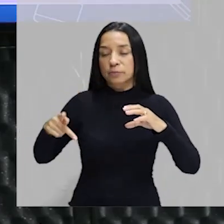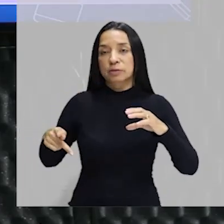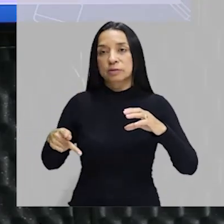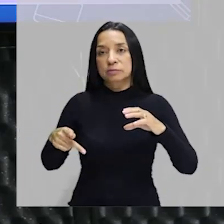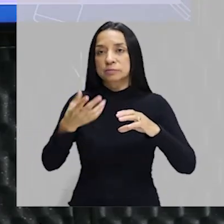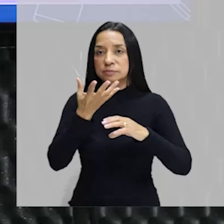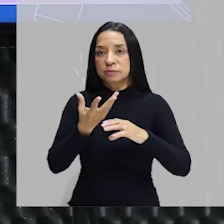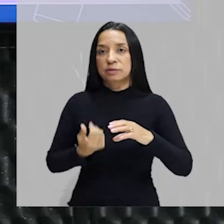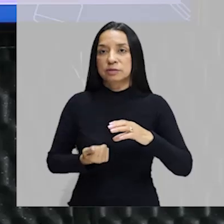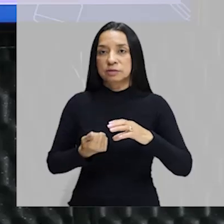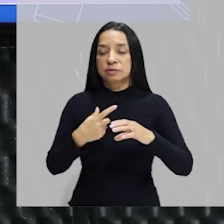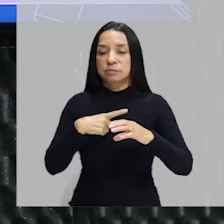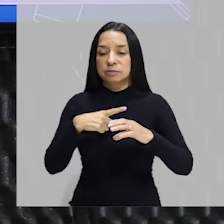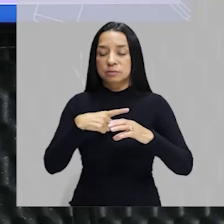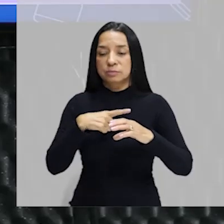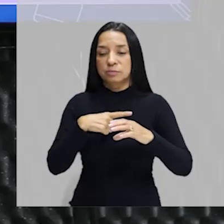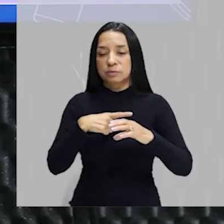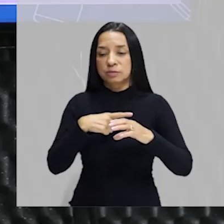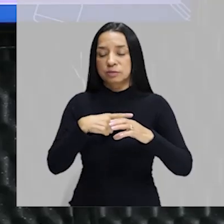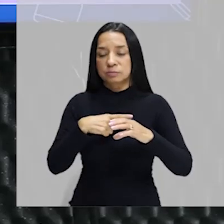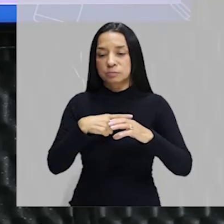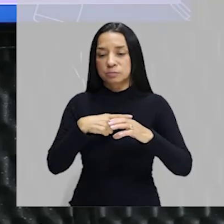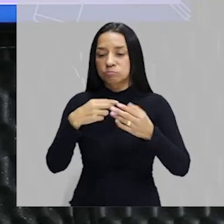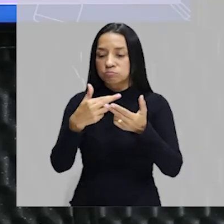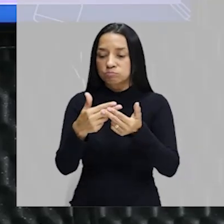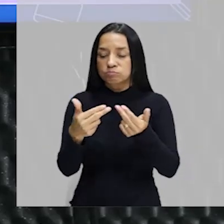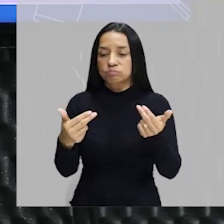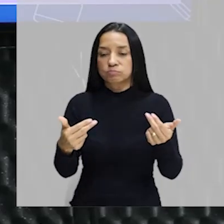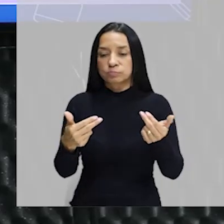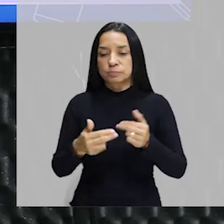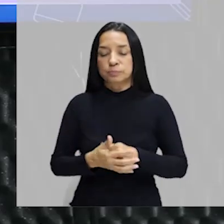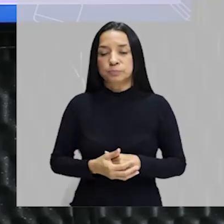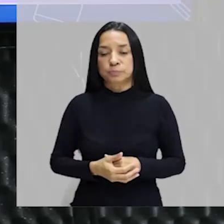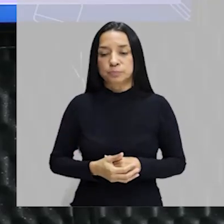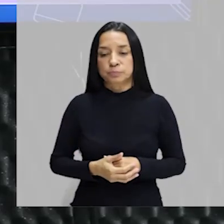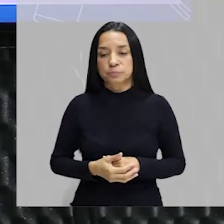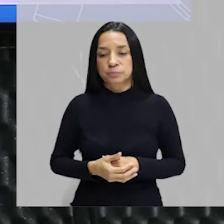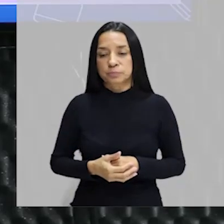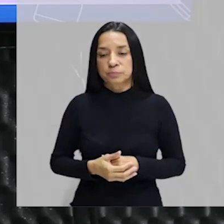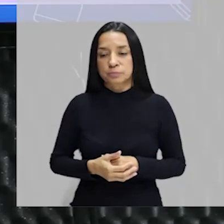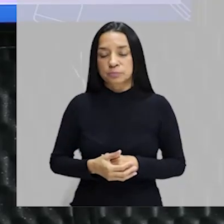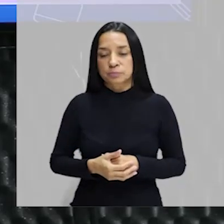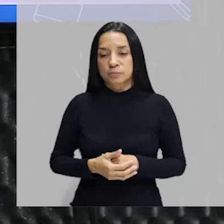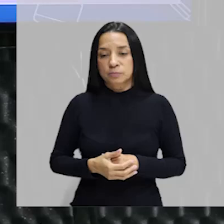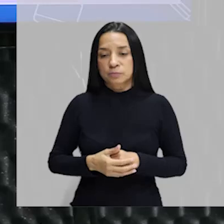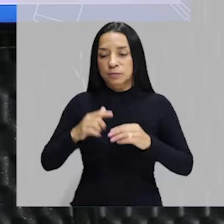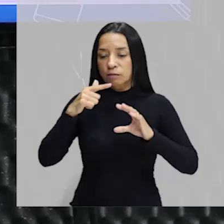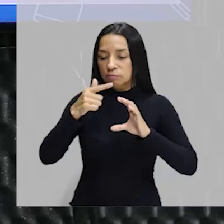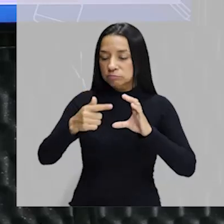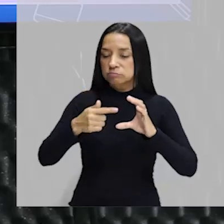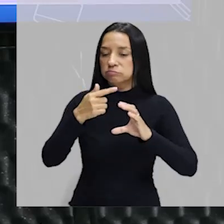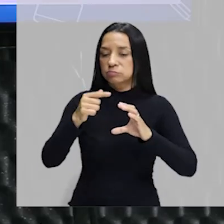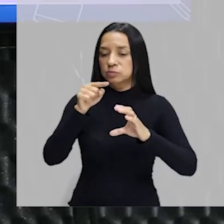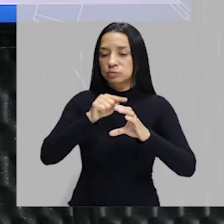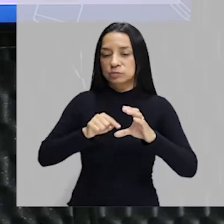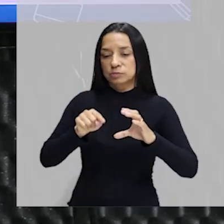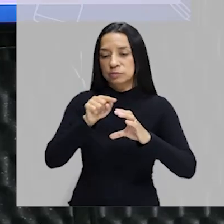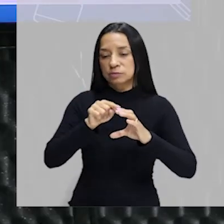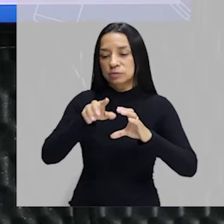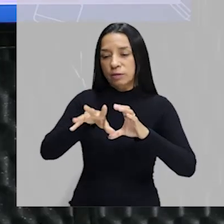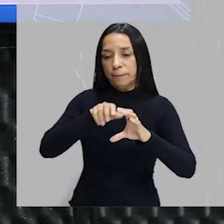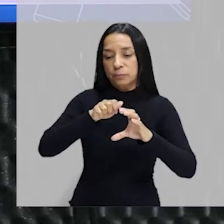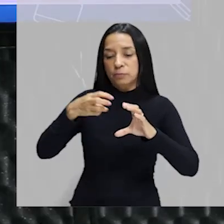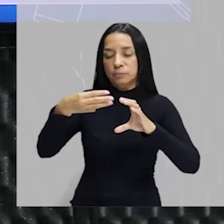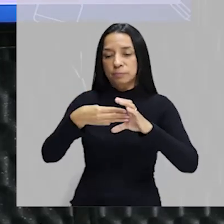que vai receber esse nutriente. Então, está recebendo aqui, ó, a glicose está entrando, foi adquirida, foi absorvida pela